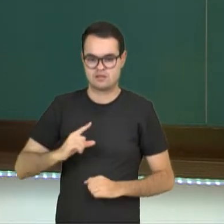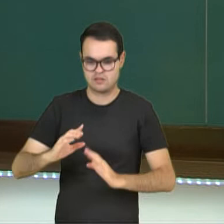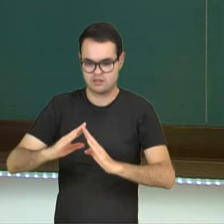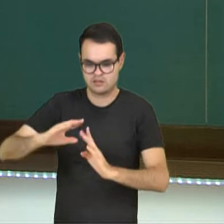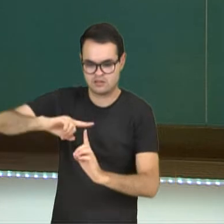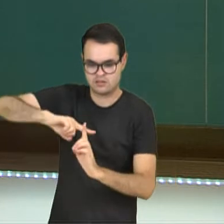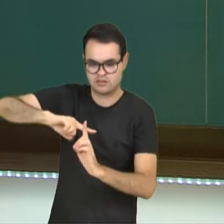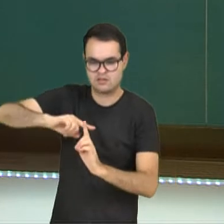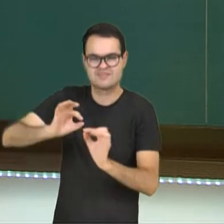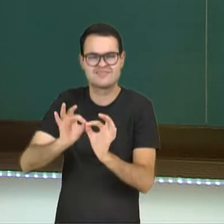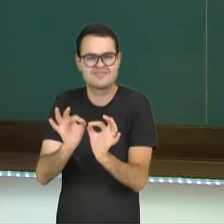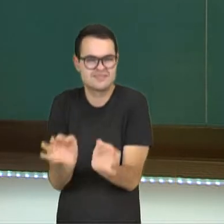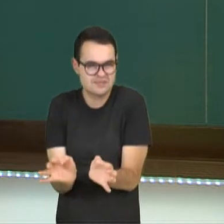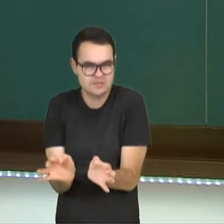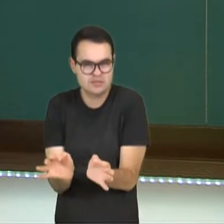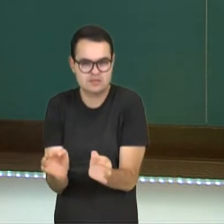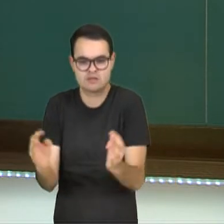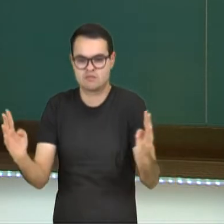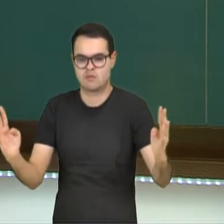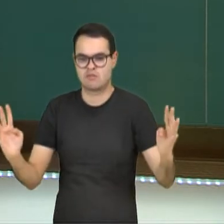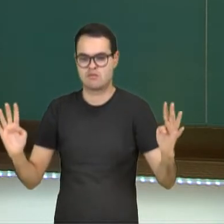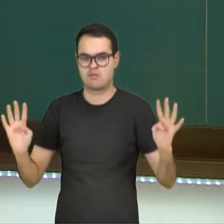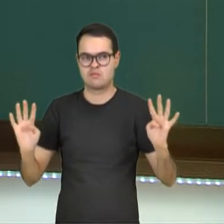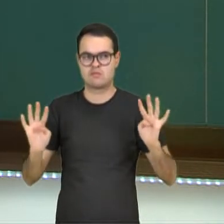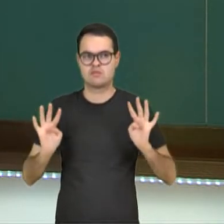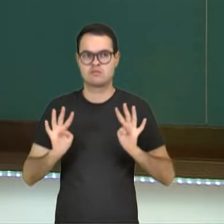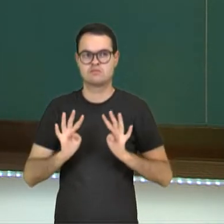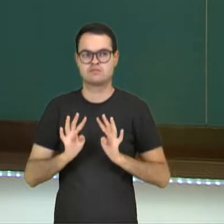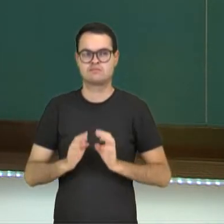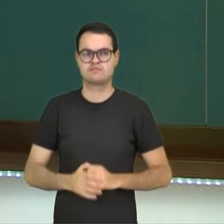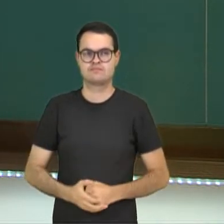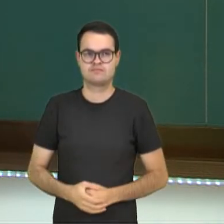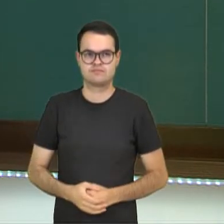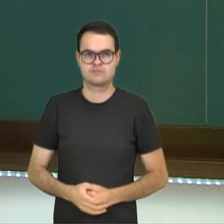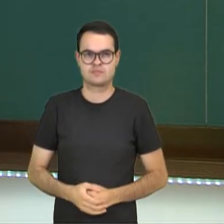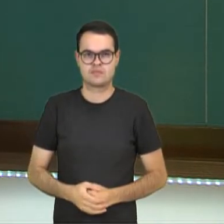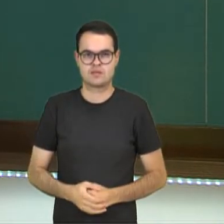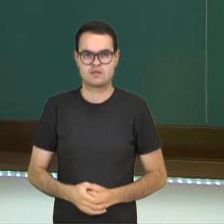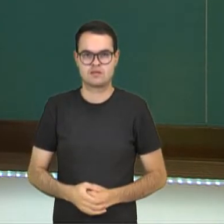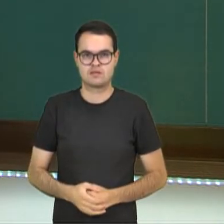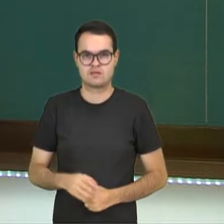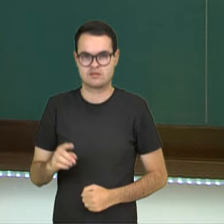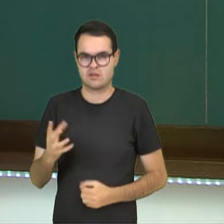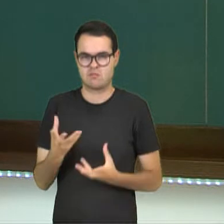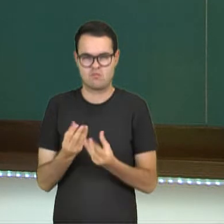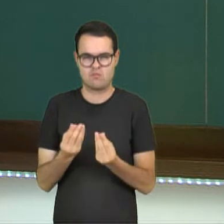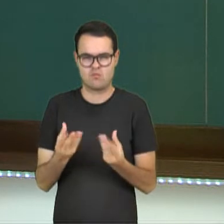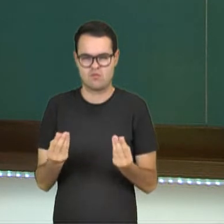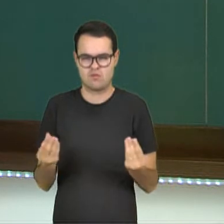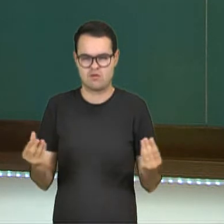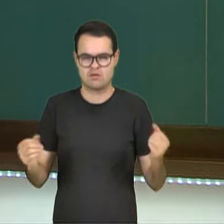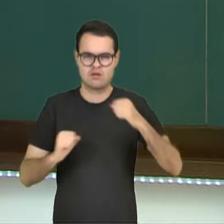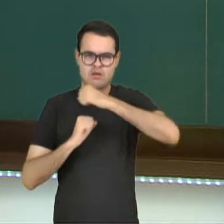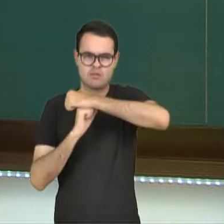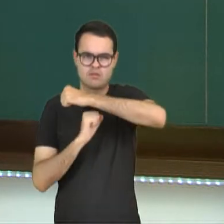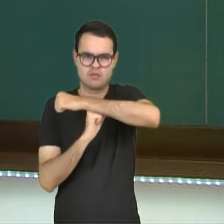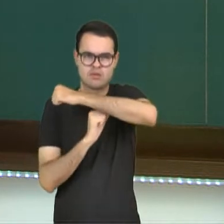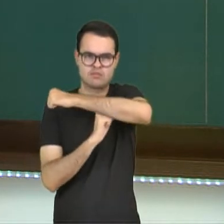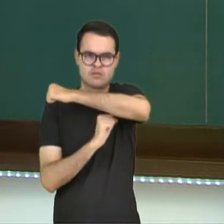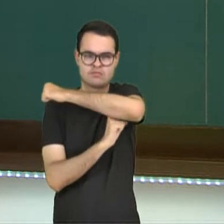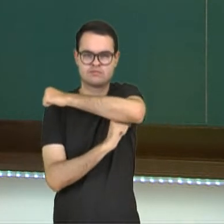que era uma coisa mais simples, e a gente vem a Praça São Pedro, que está excesso de coluna, de cornizes e por aí vai.